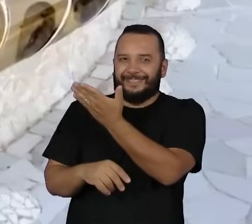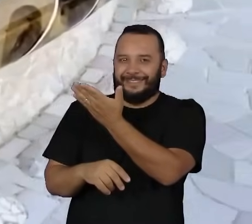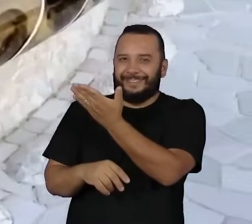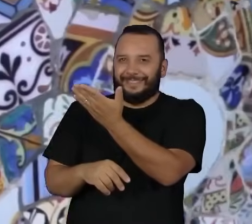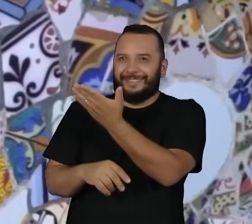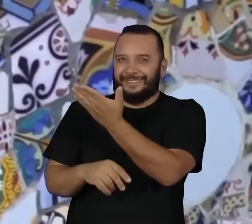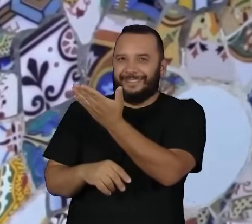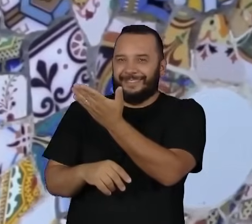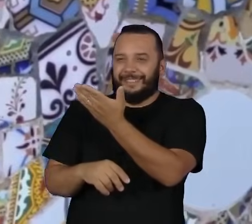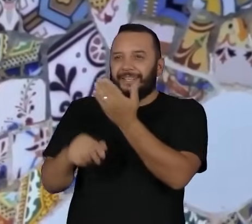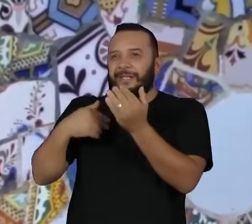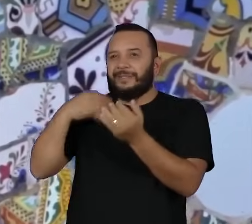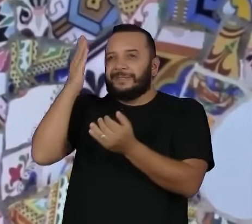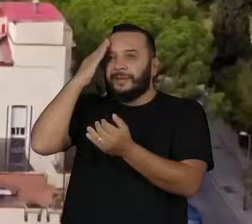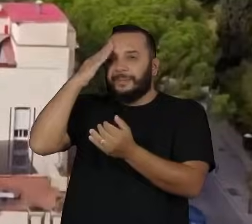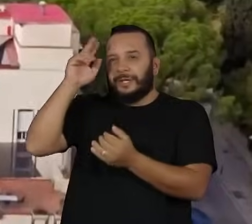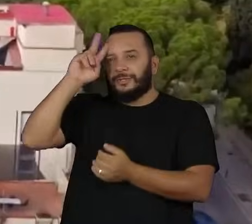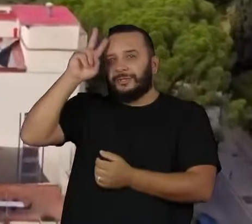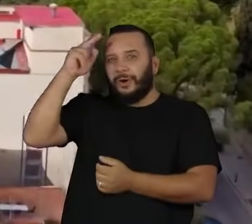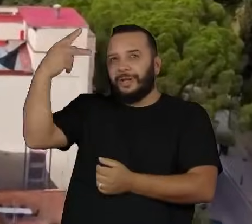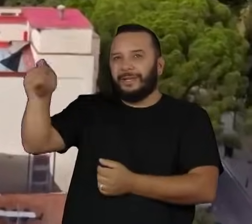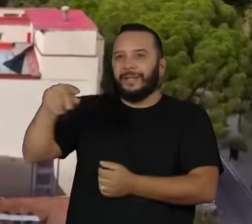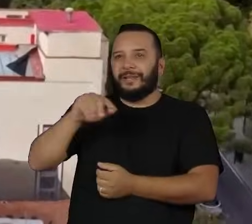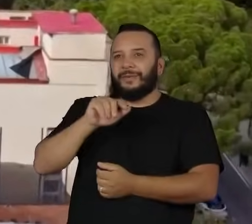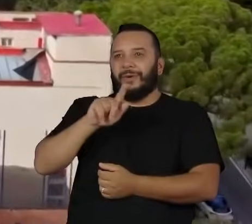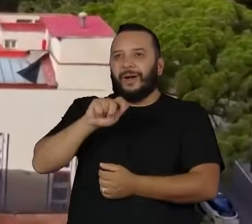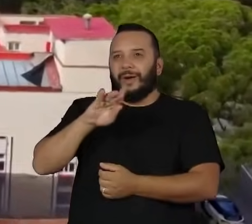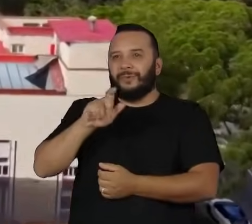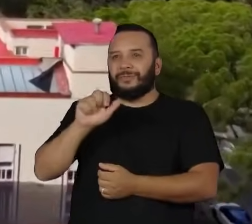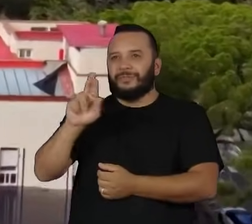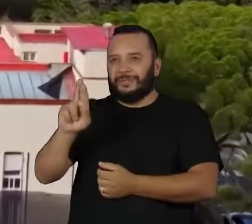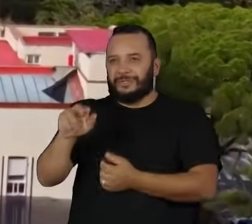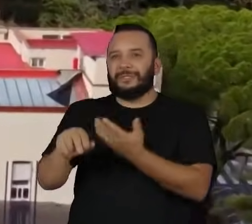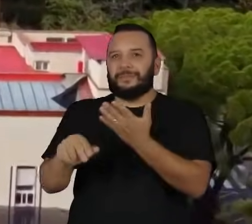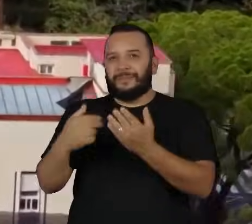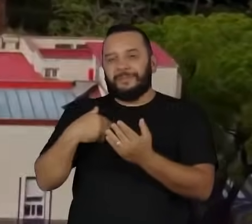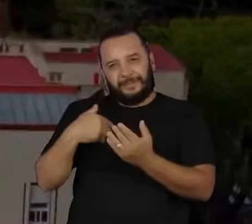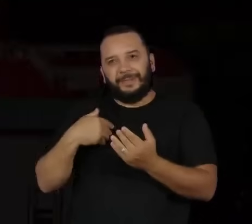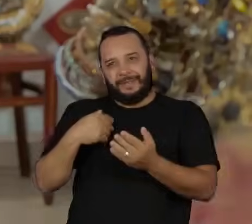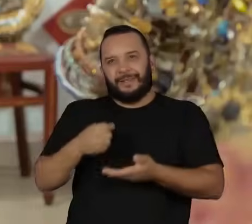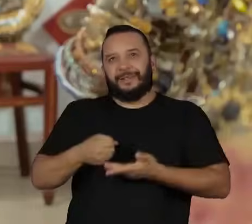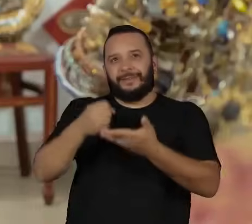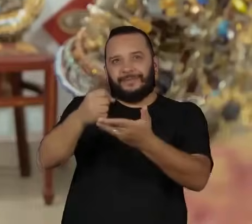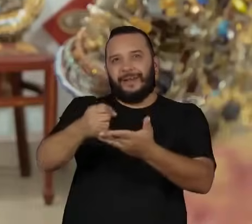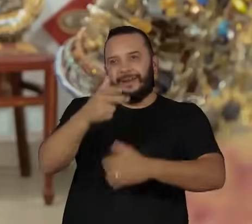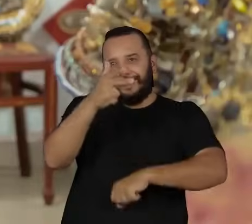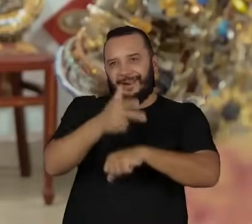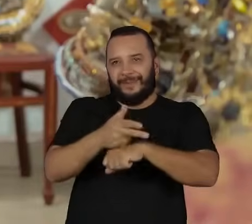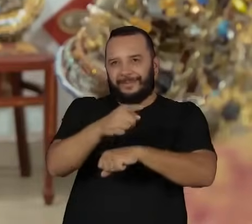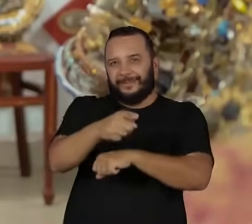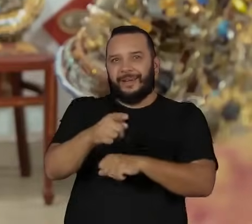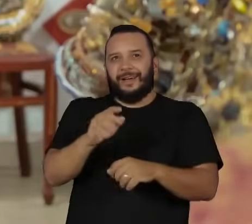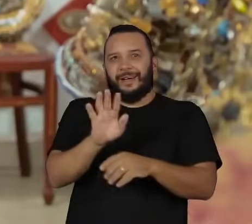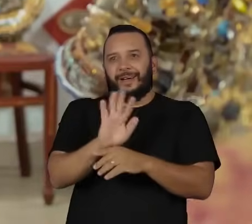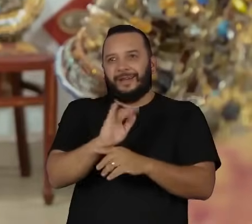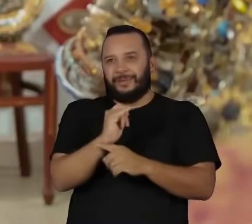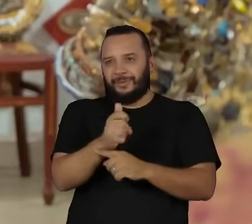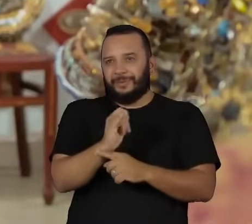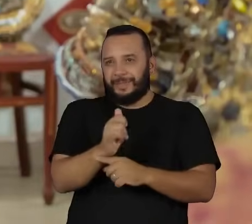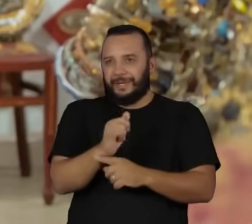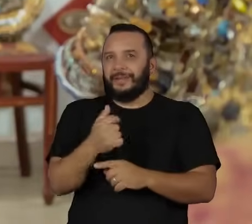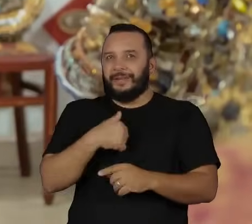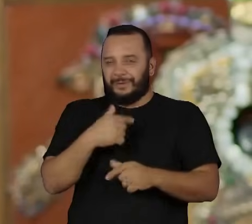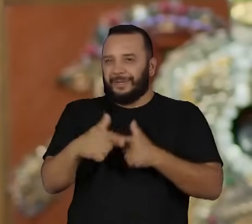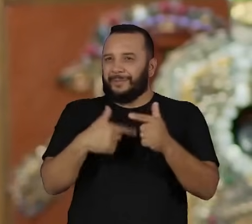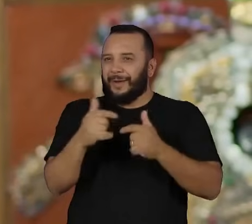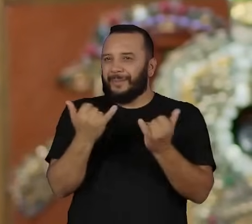Eu vim saber da história do Gaudí foi no ano de 2001, quando me levaram para gravar o documentário que eu fiz trabalho parecido com o trabalho do Gaudí